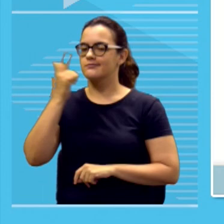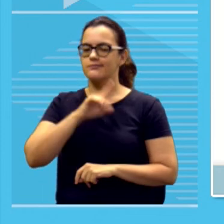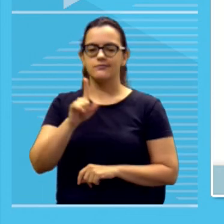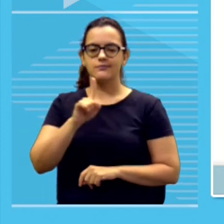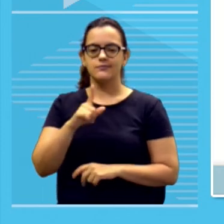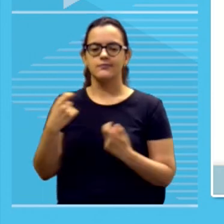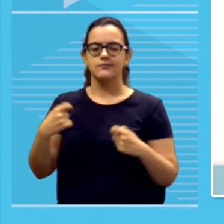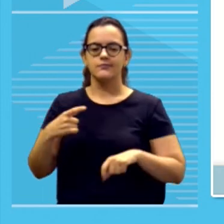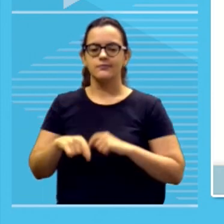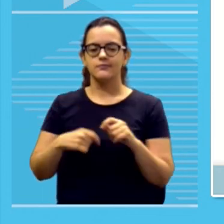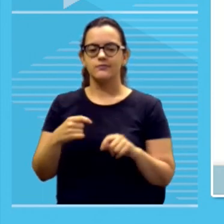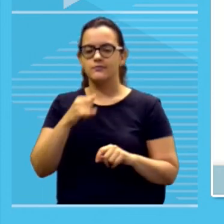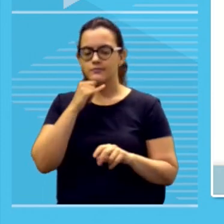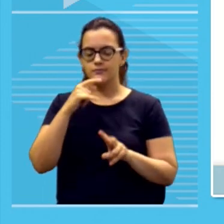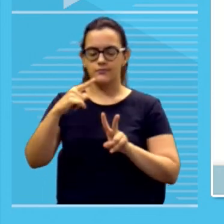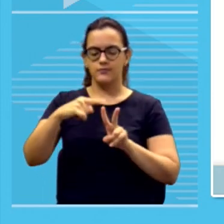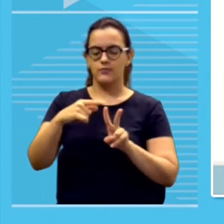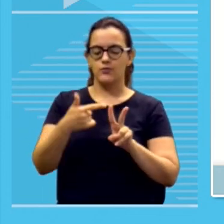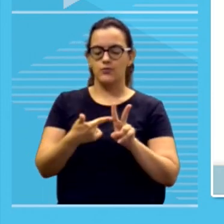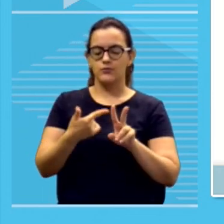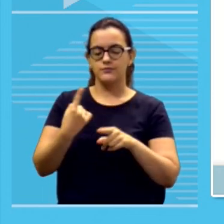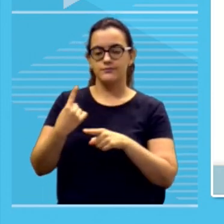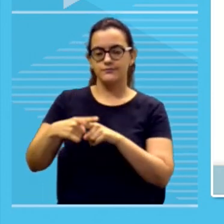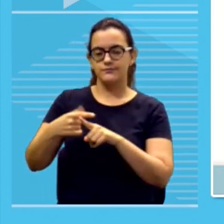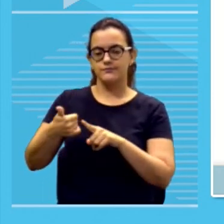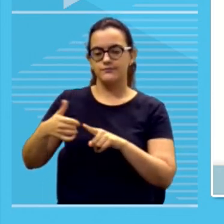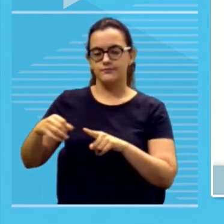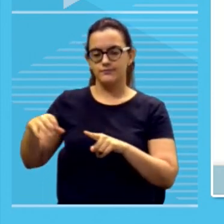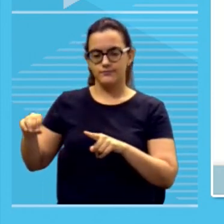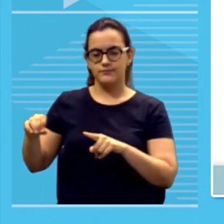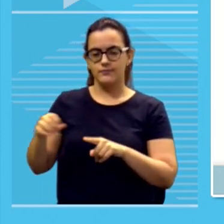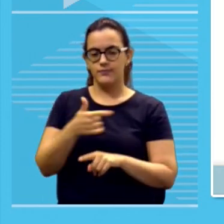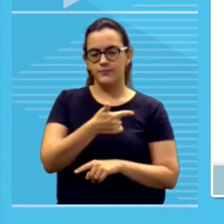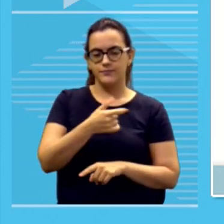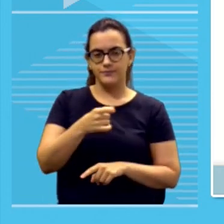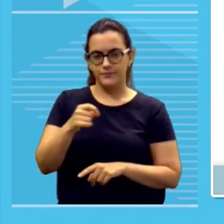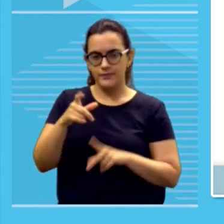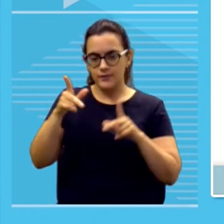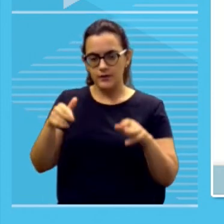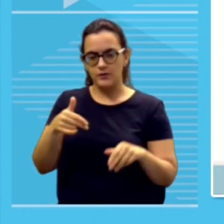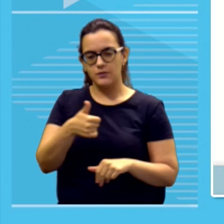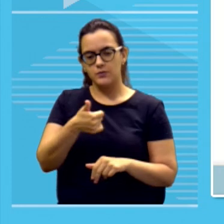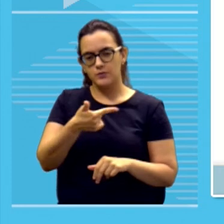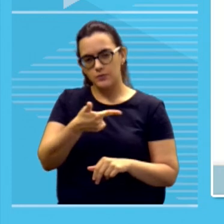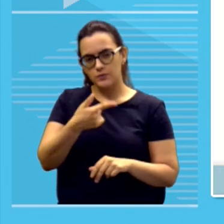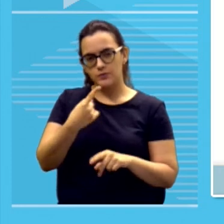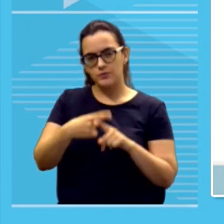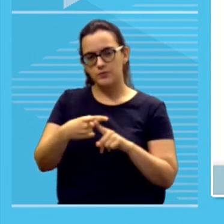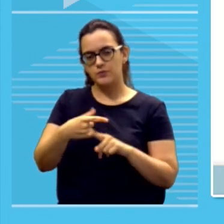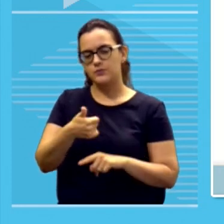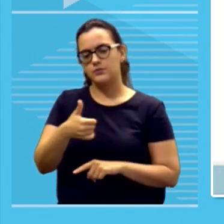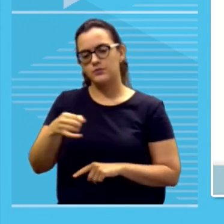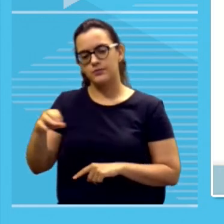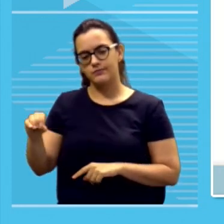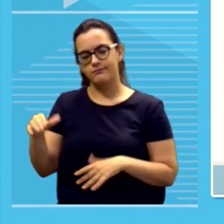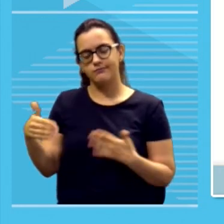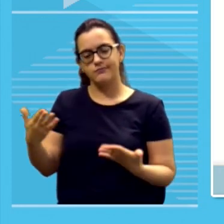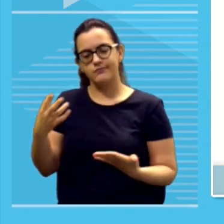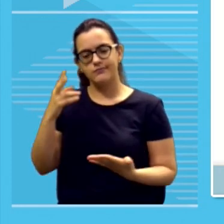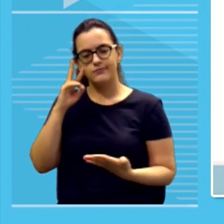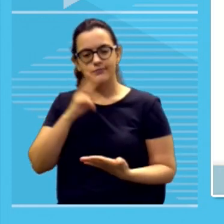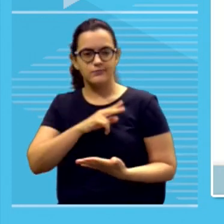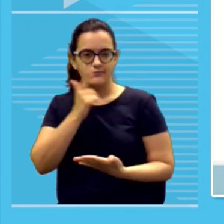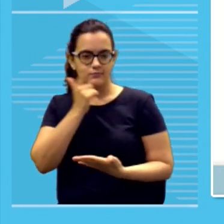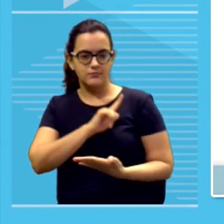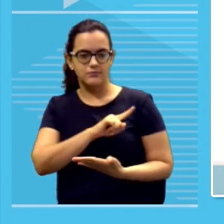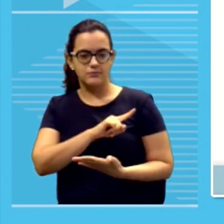vezes o 100 logo 2 raiz de 10 para o valor da